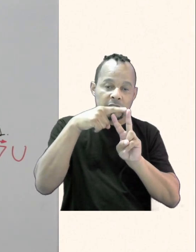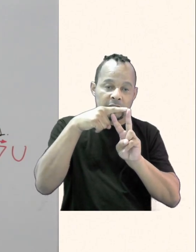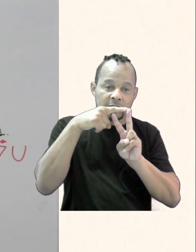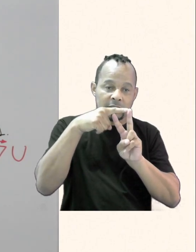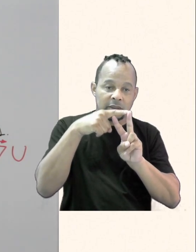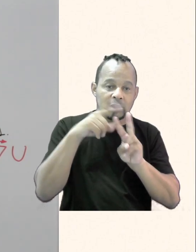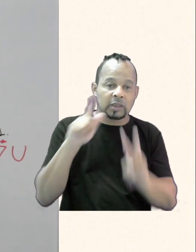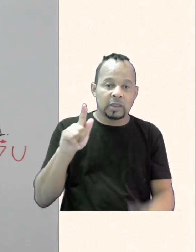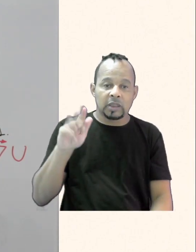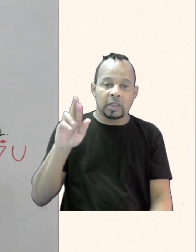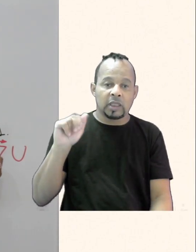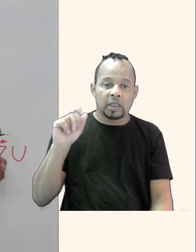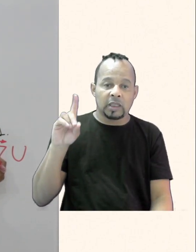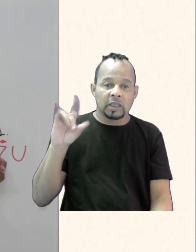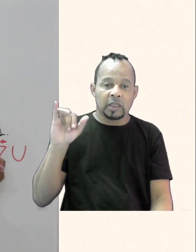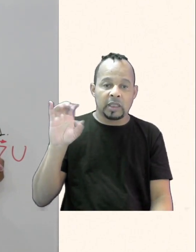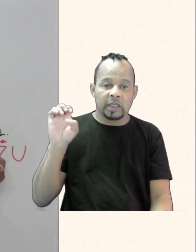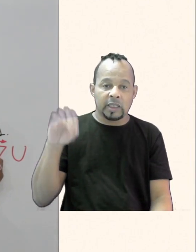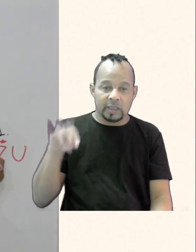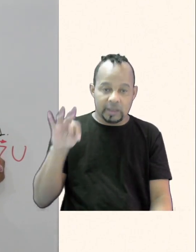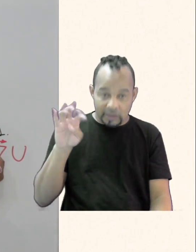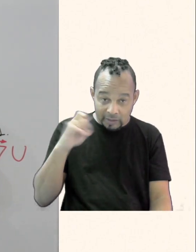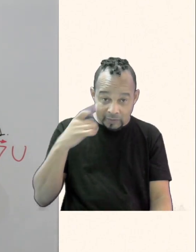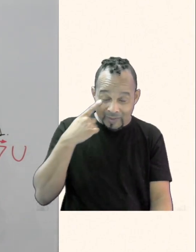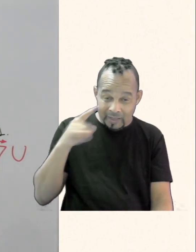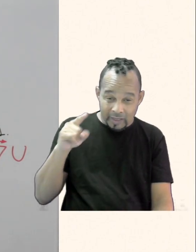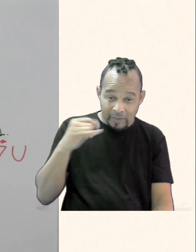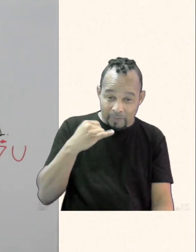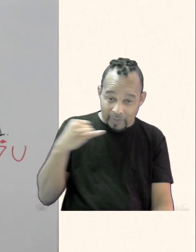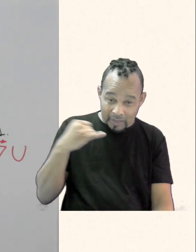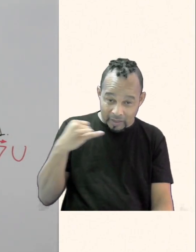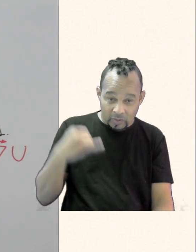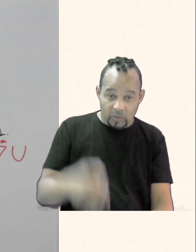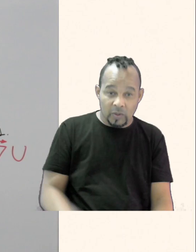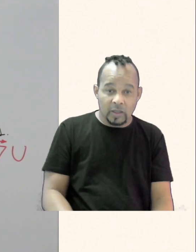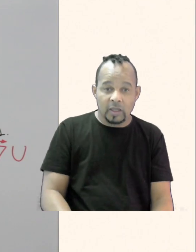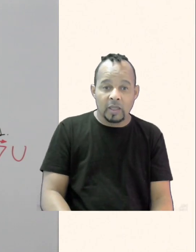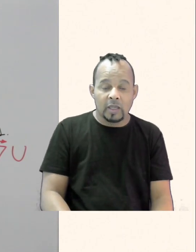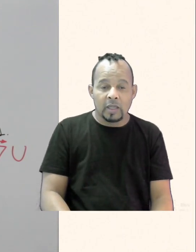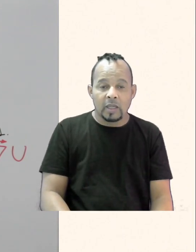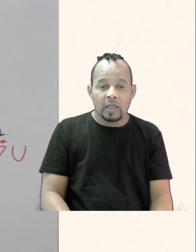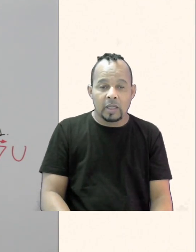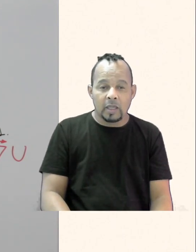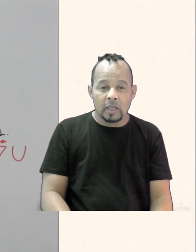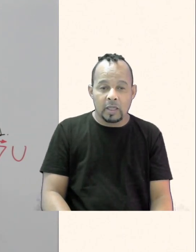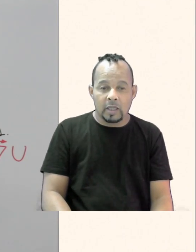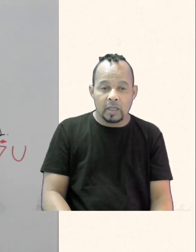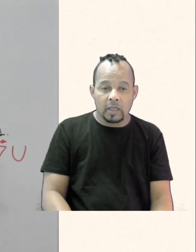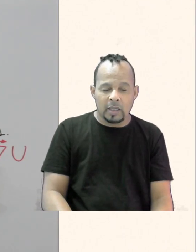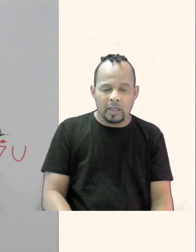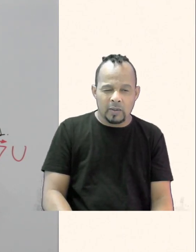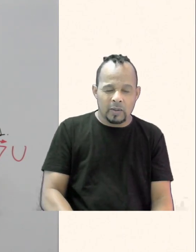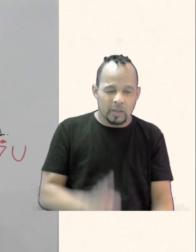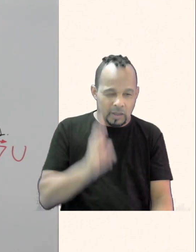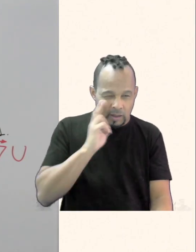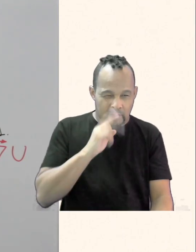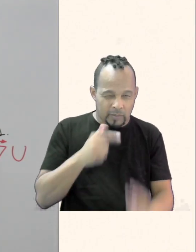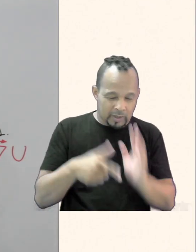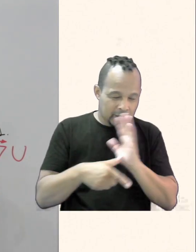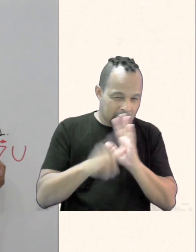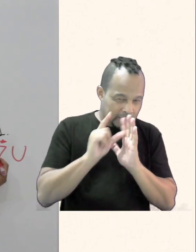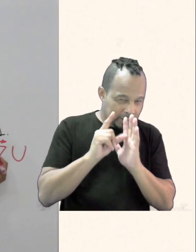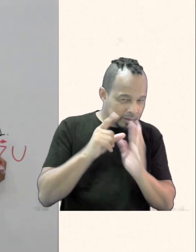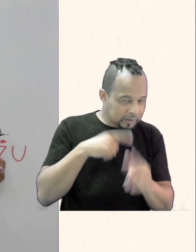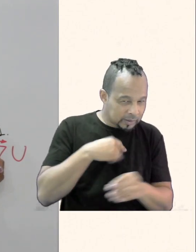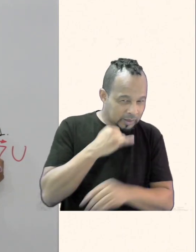sinal de menos aqui, né? Não me lembro se na lousa anterior tinha esse sinal de menos, viu,